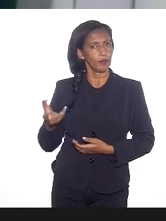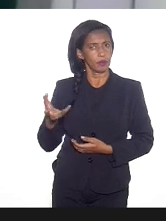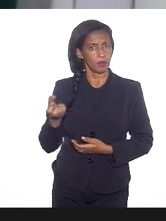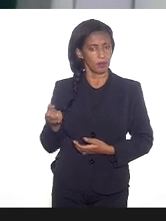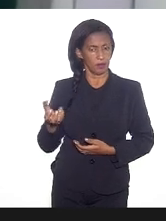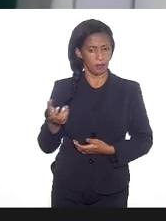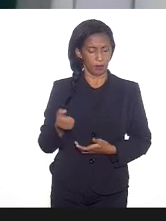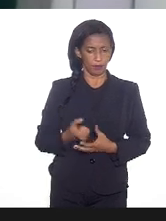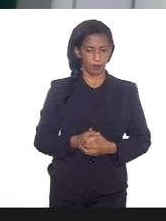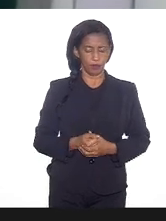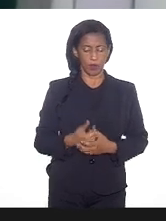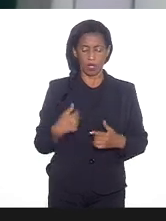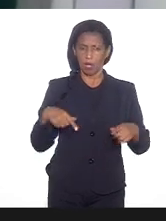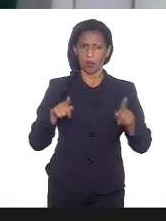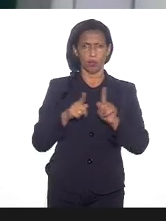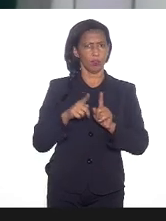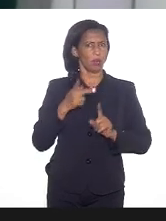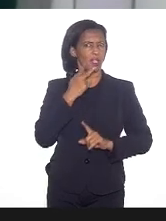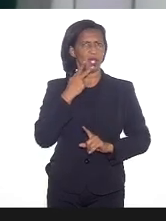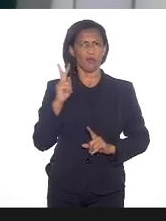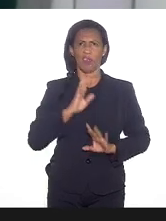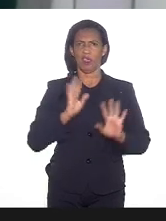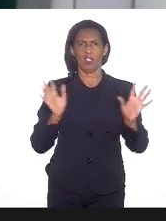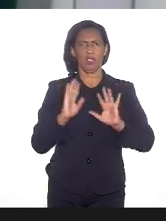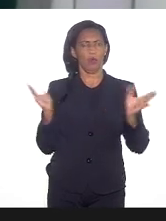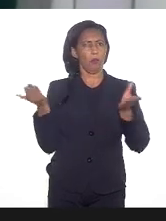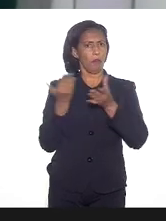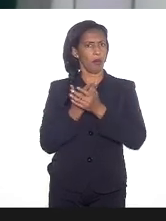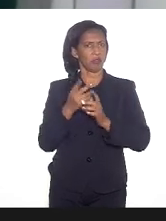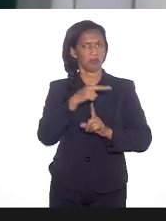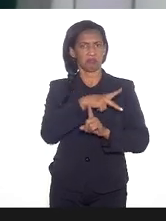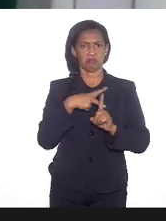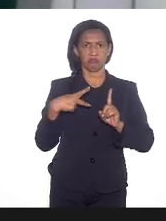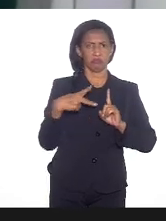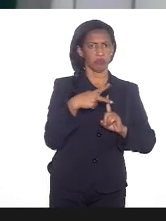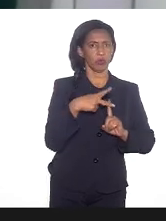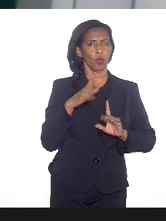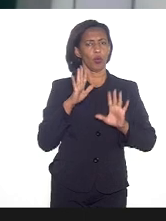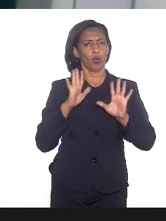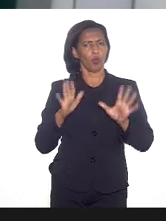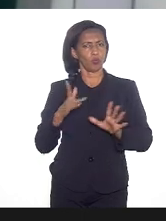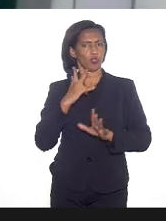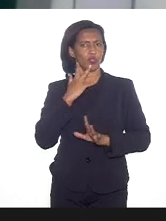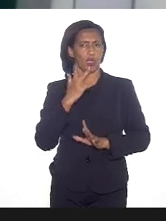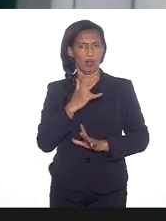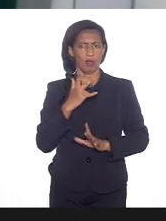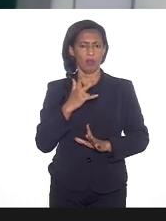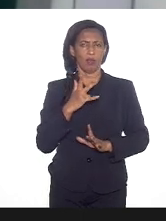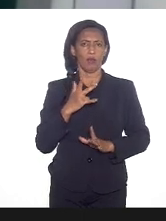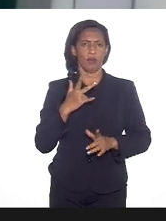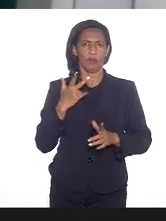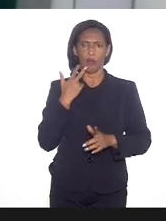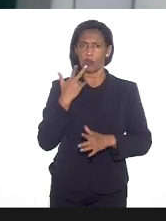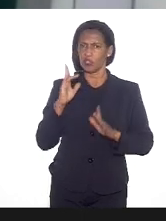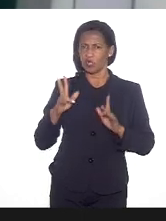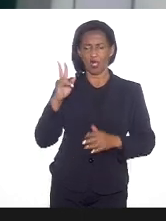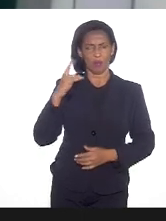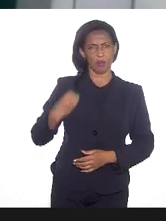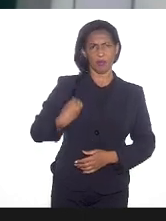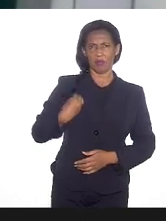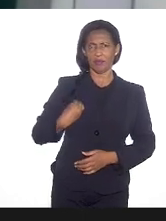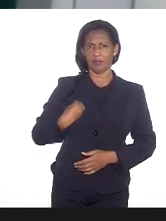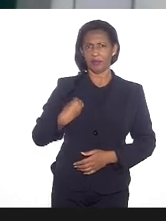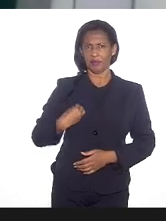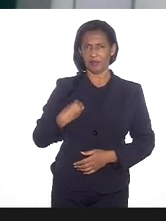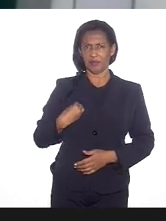protegidos. Eu nem falei aqui, porque tem a ver com o processo do Rio Previdência, o Flávio já introduziu, eu não vou desenvolver, mas o próprio histórico do Rio Previdência já é um histórico